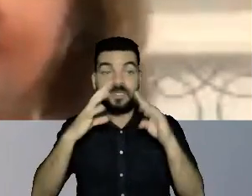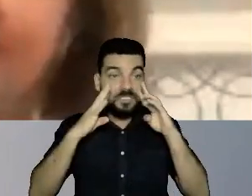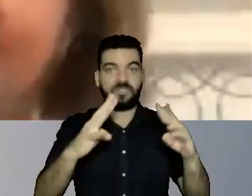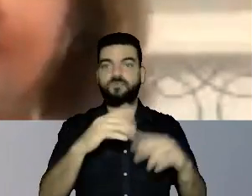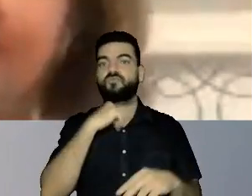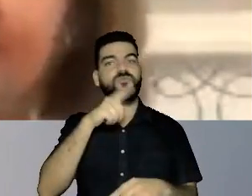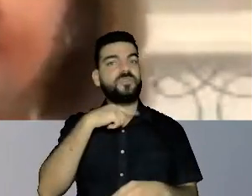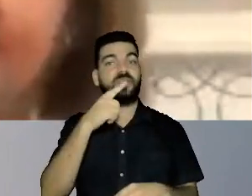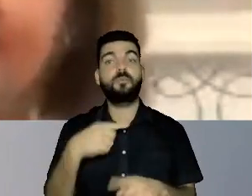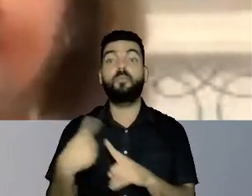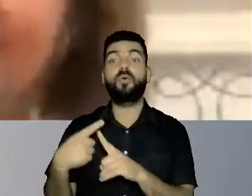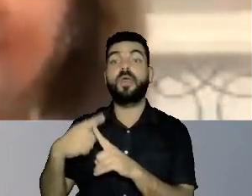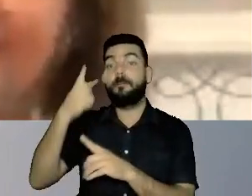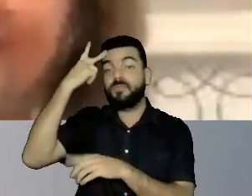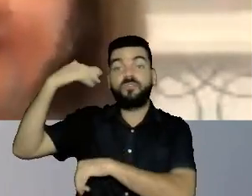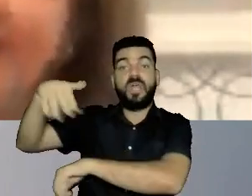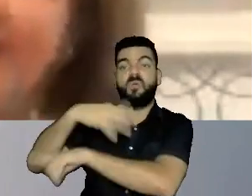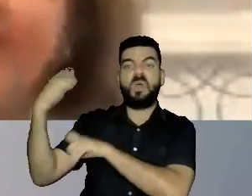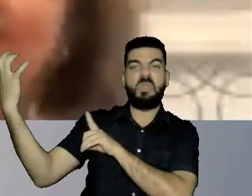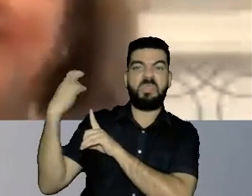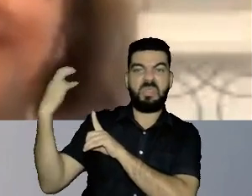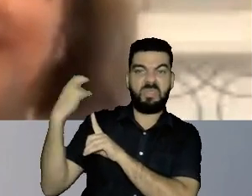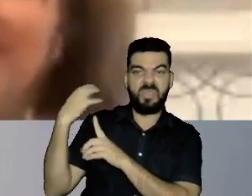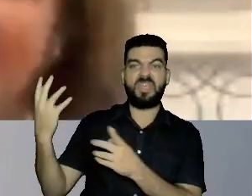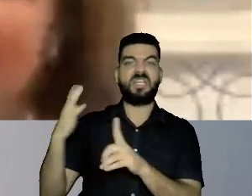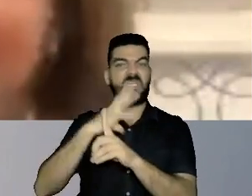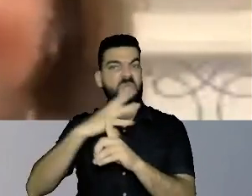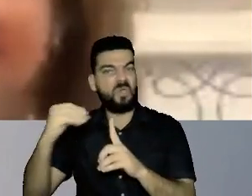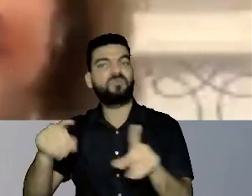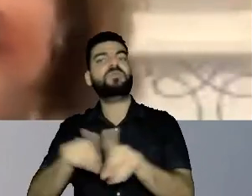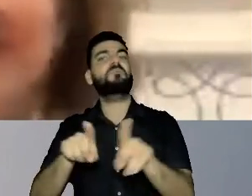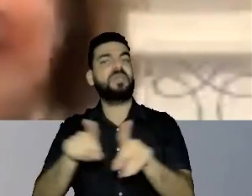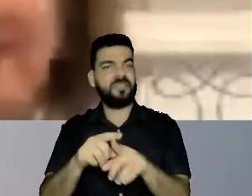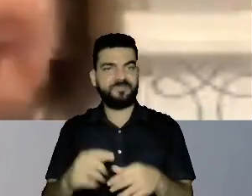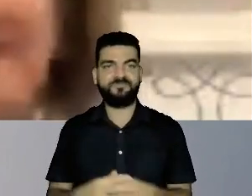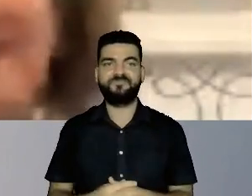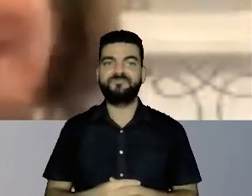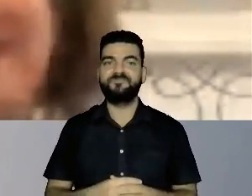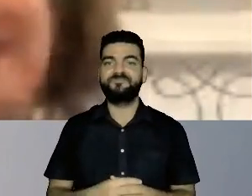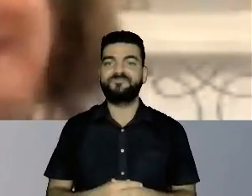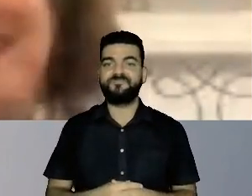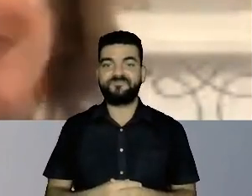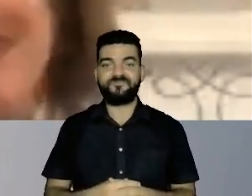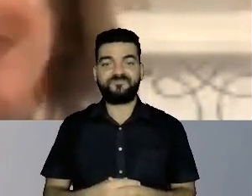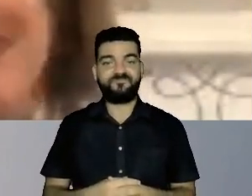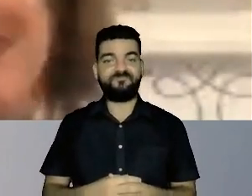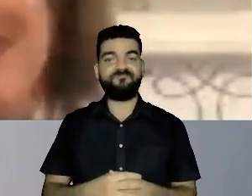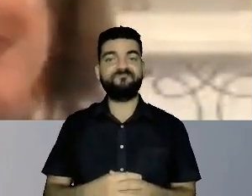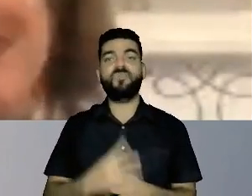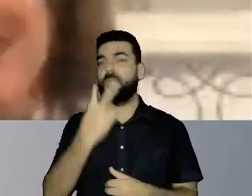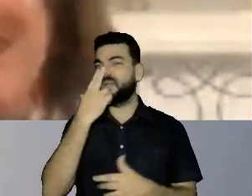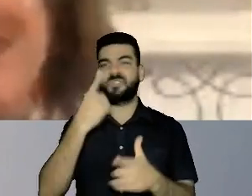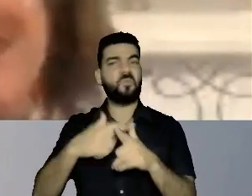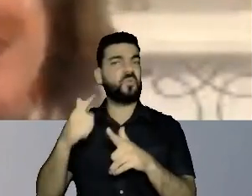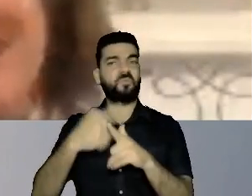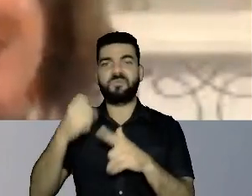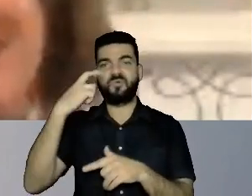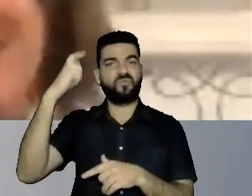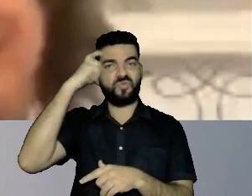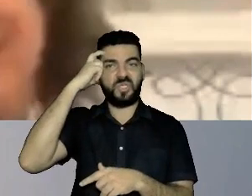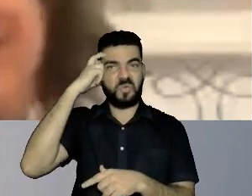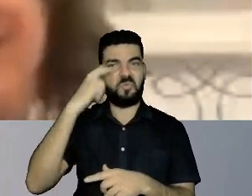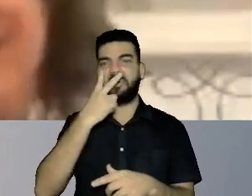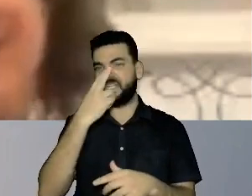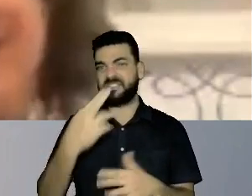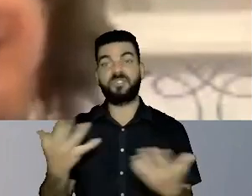rua, que é infernal e que distrai, e que elas não conseguem trabalhar e pintar por conta do nível do